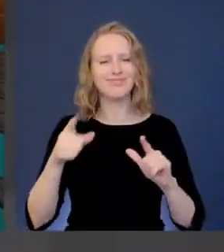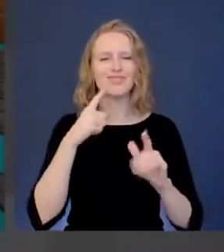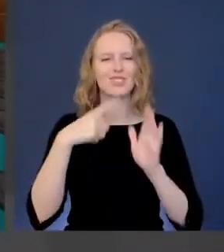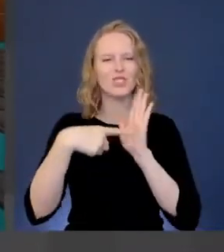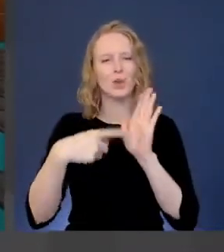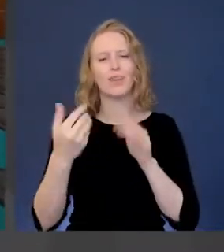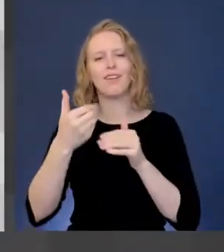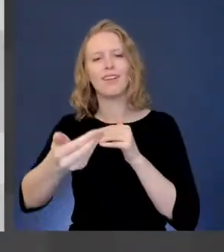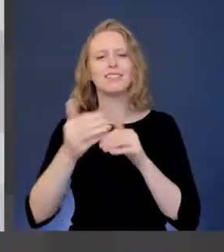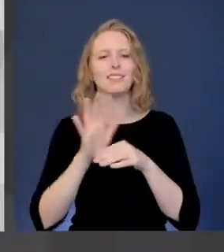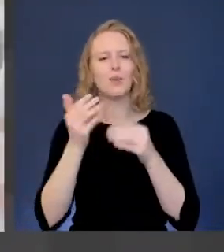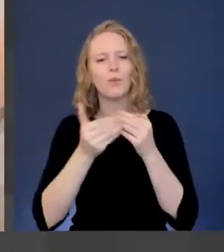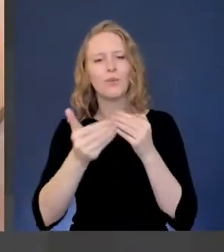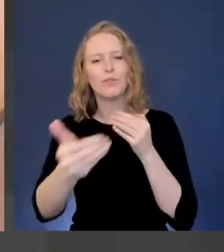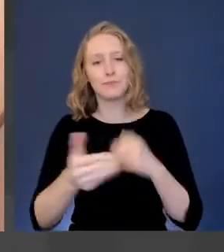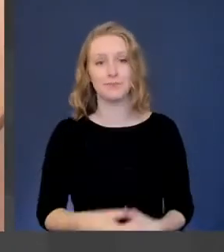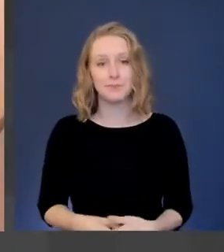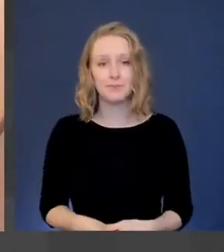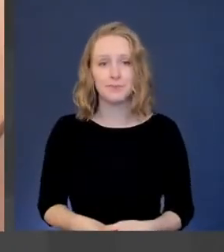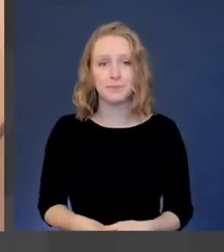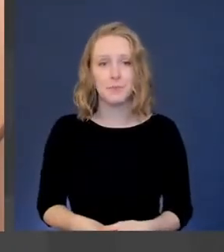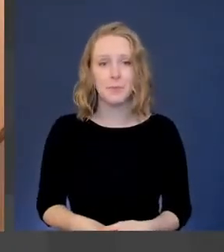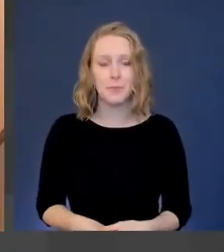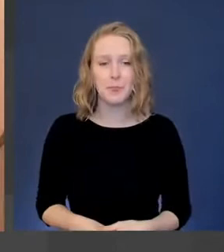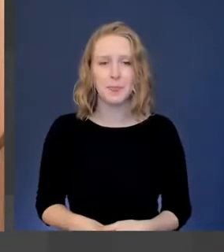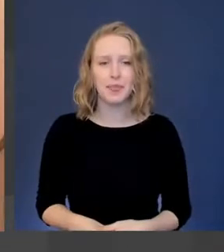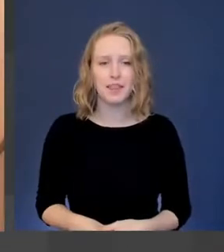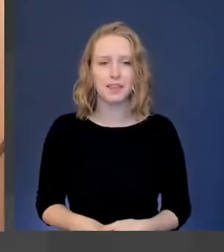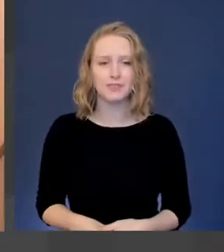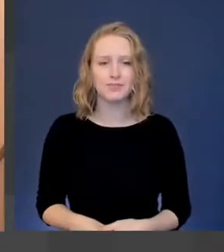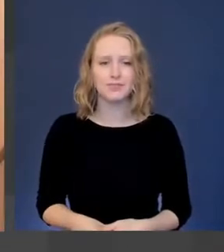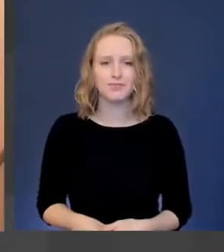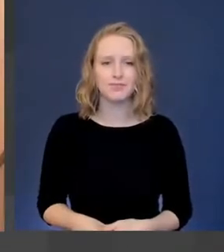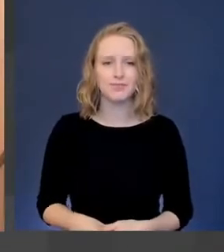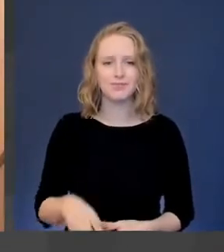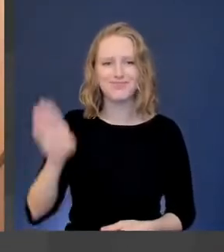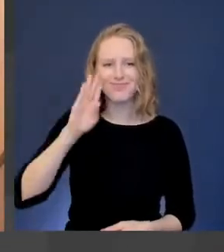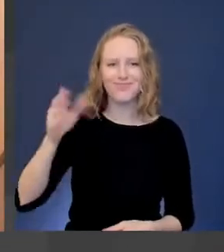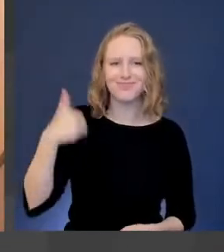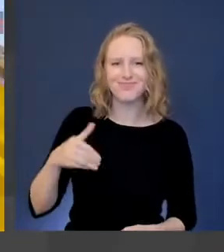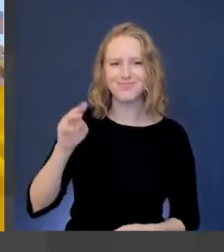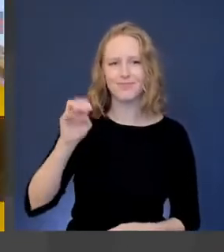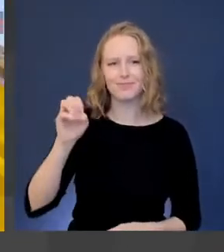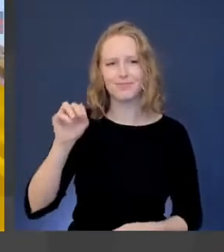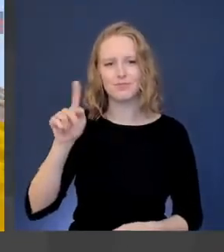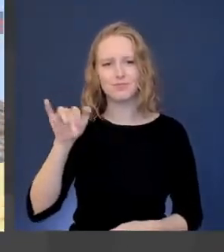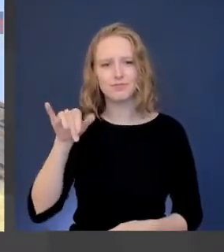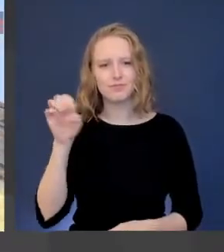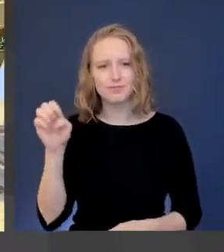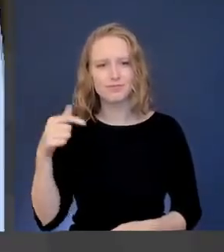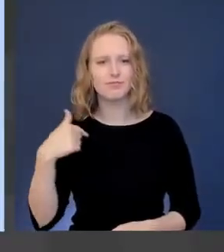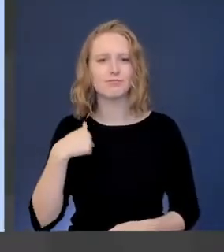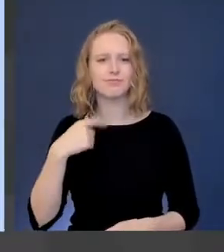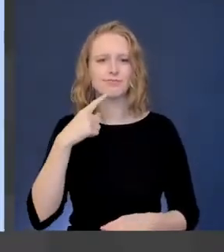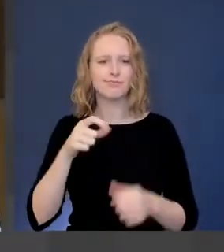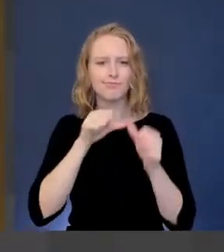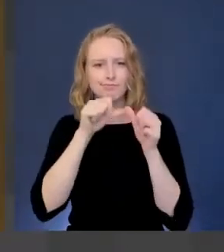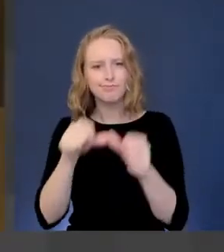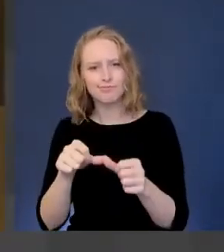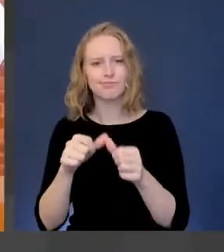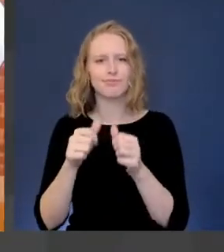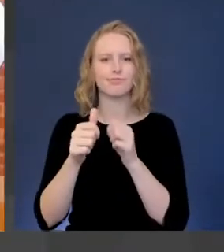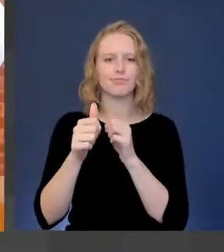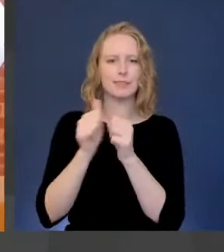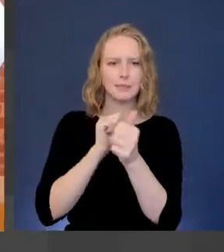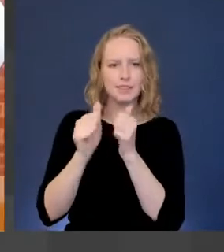videos. Oi, meu nome é Moncase, eu tenho 21 anos e eu jogo Minecraft desde os meus 12. Eu tô pra completar 10 anos de